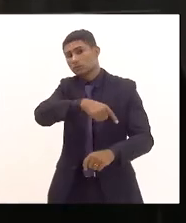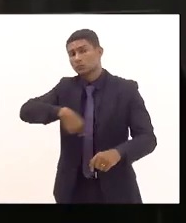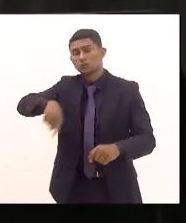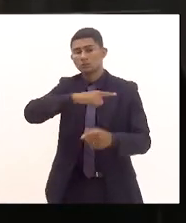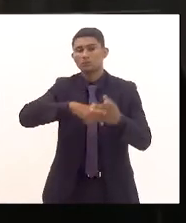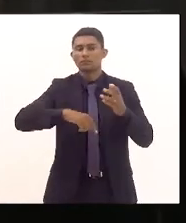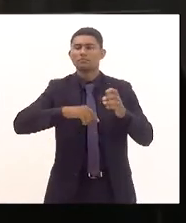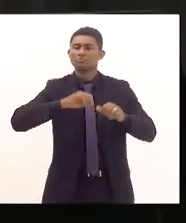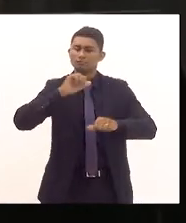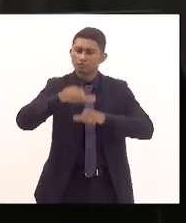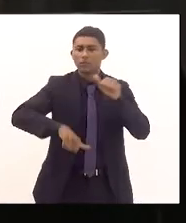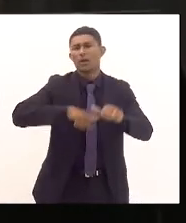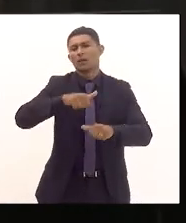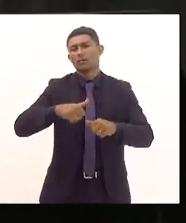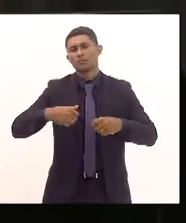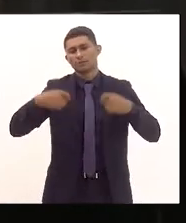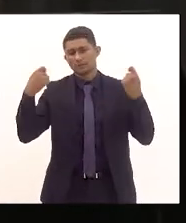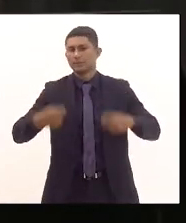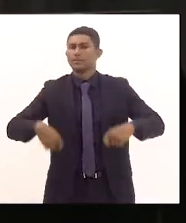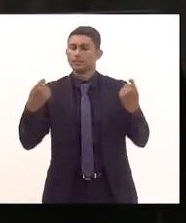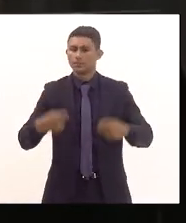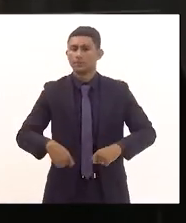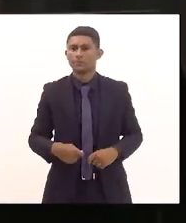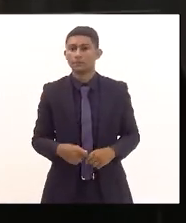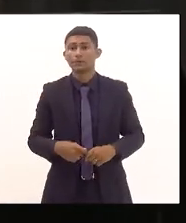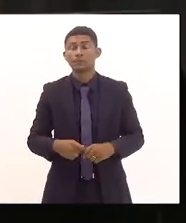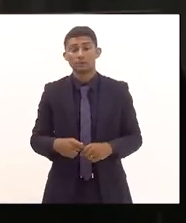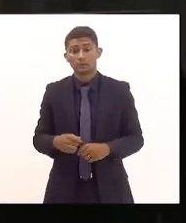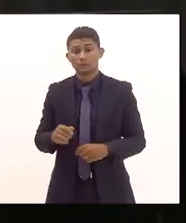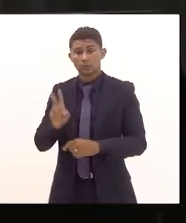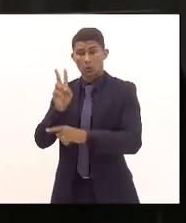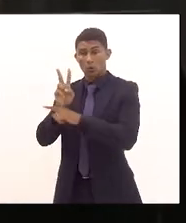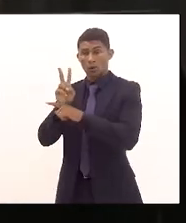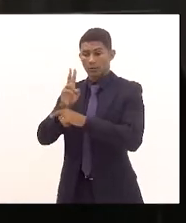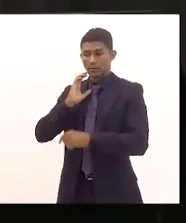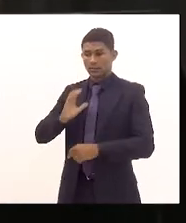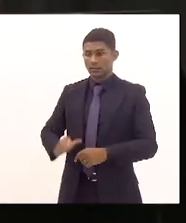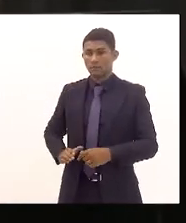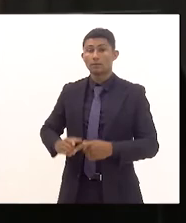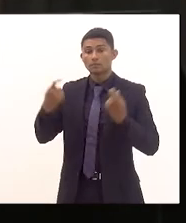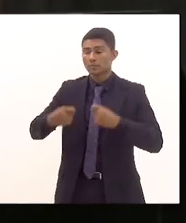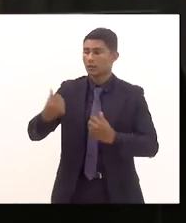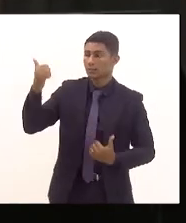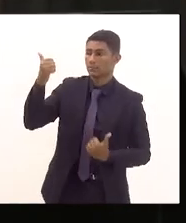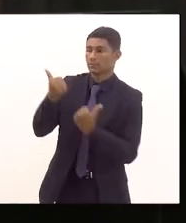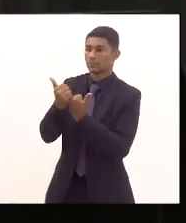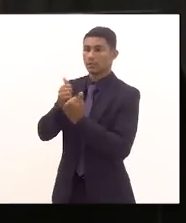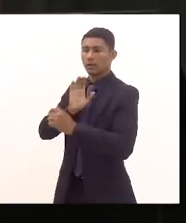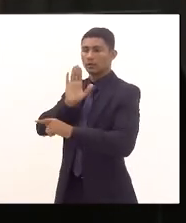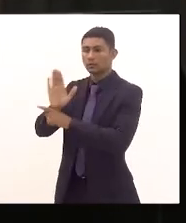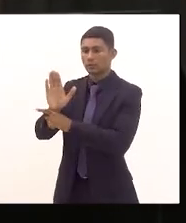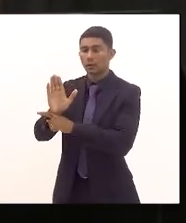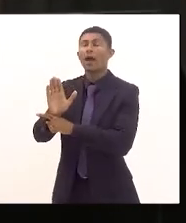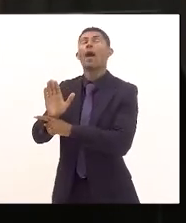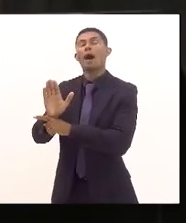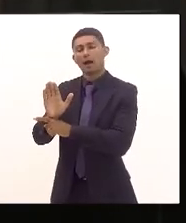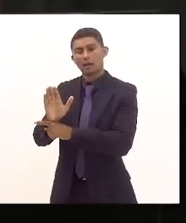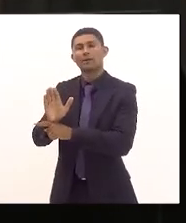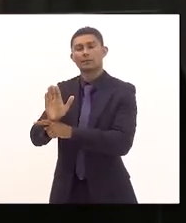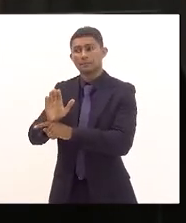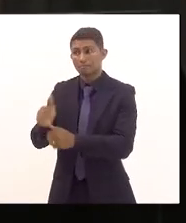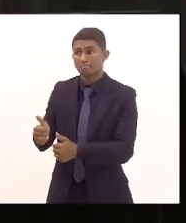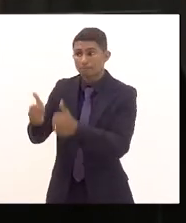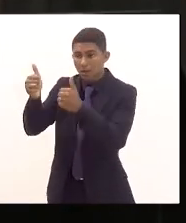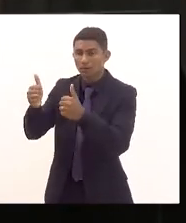conceito E se a gente fortalecer a guarda civil municipal nós teremos uma cidade Urbana